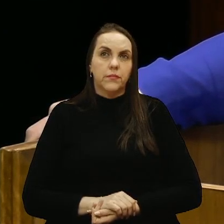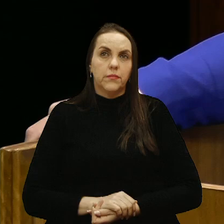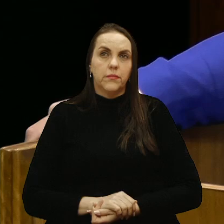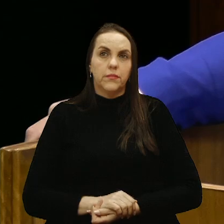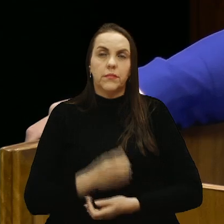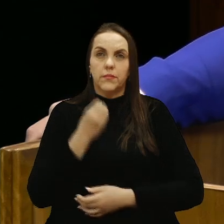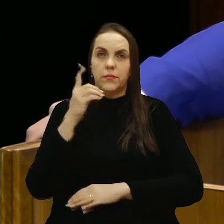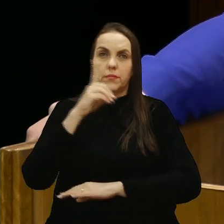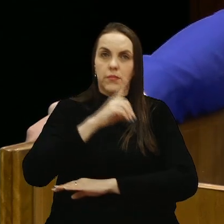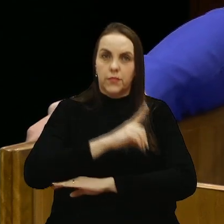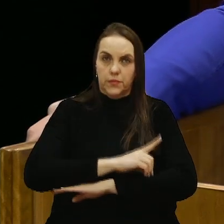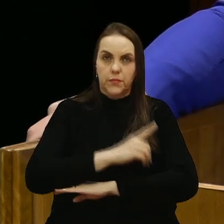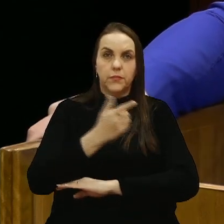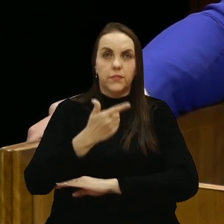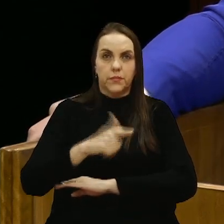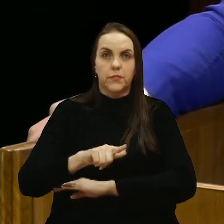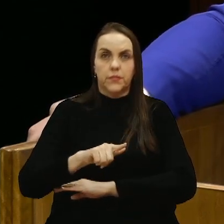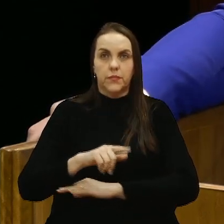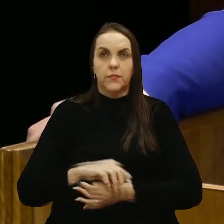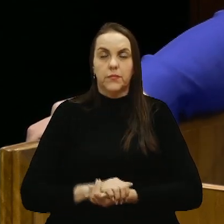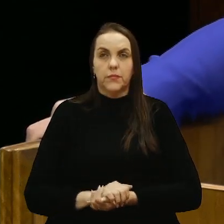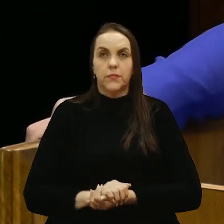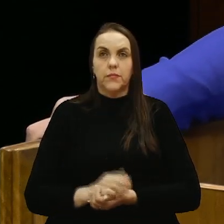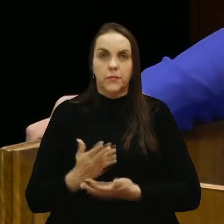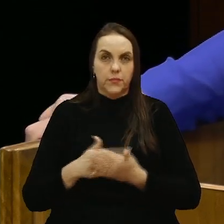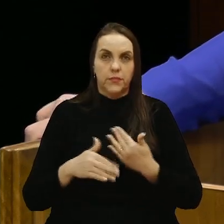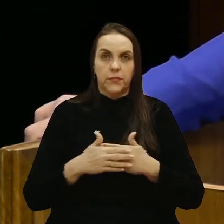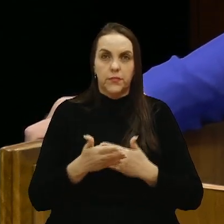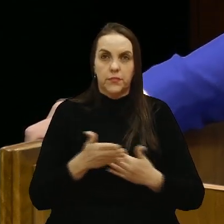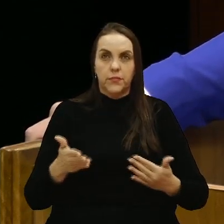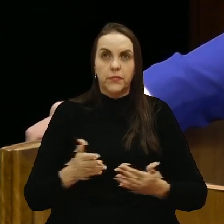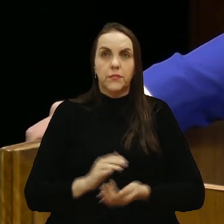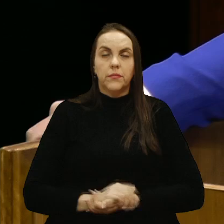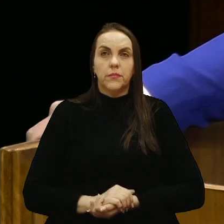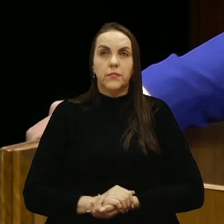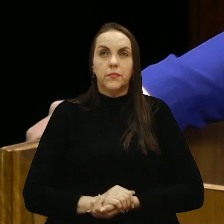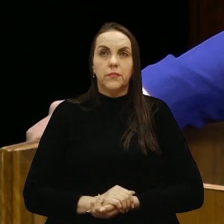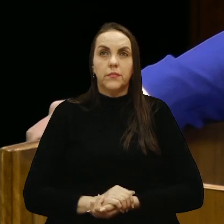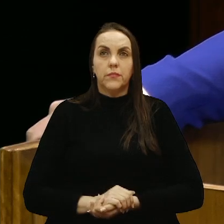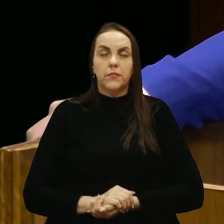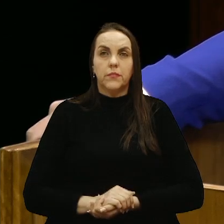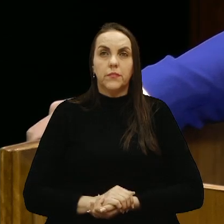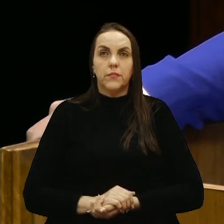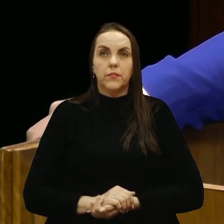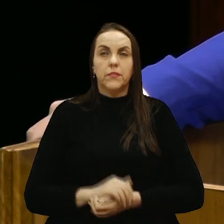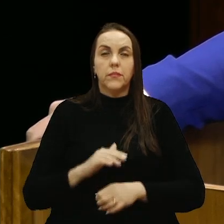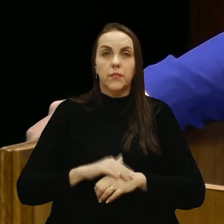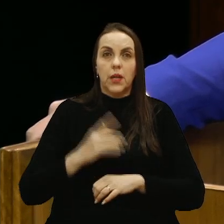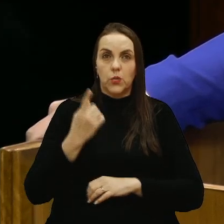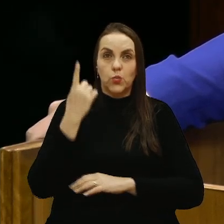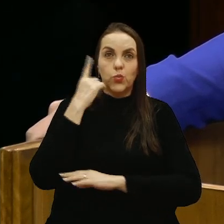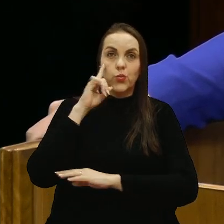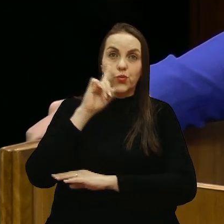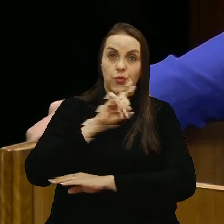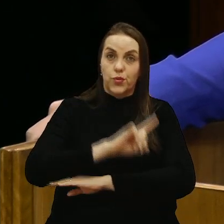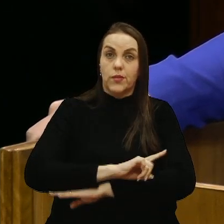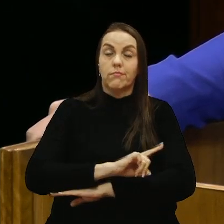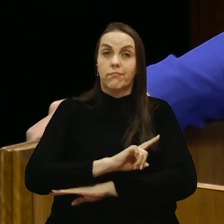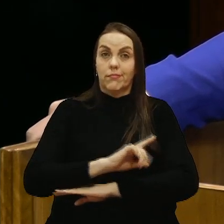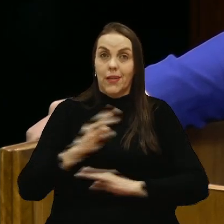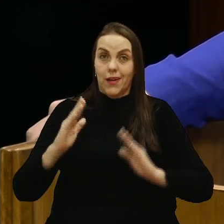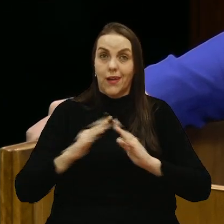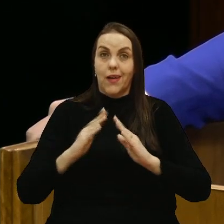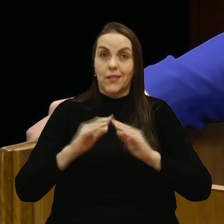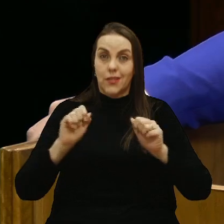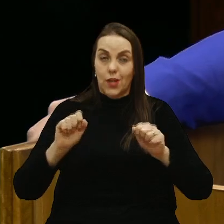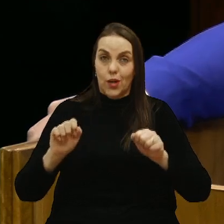Bom dia novamente a todos e a todas. Mais um dia que a nossa casa está cheia e